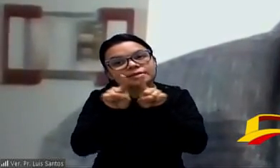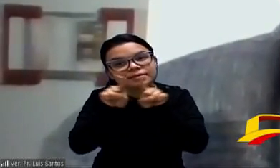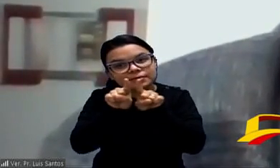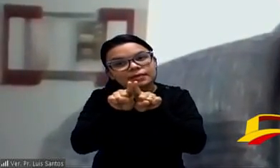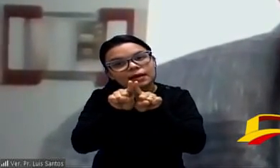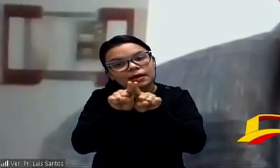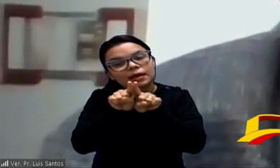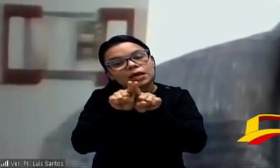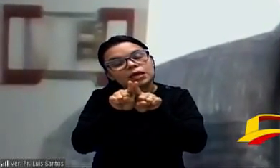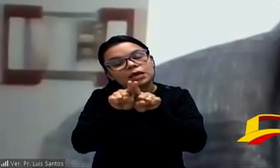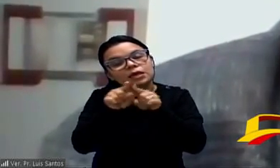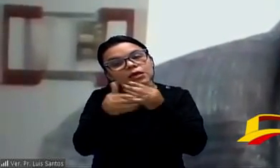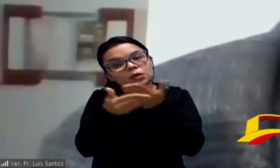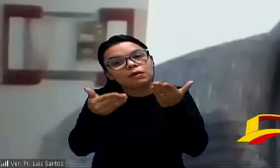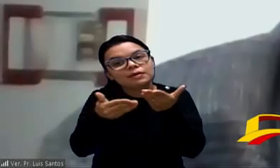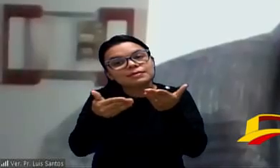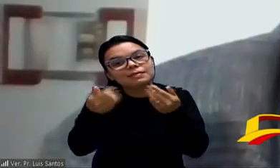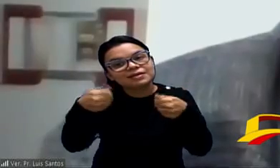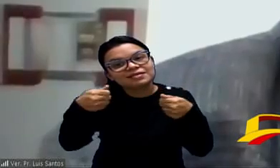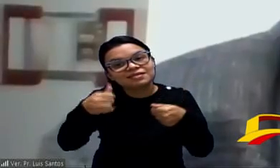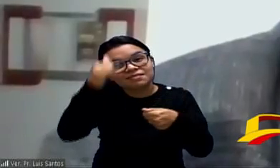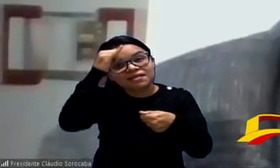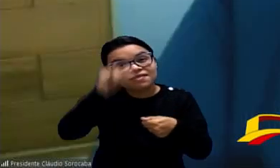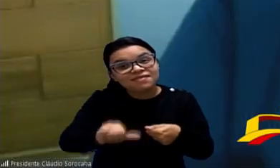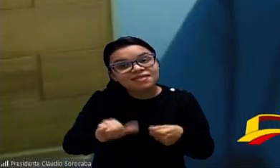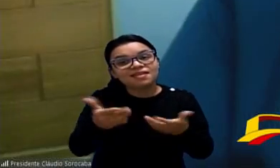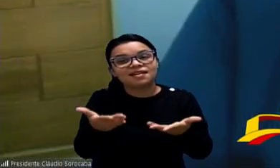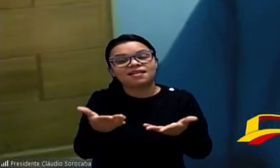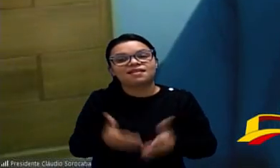estamos tentando evitar.